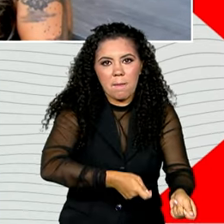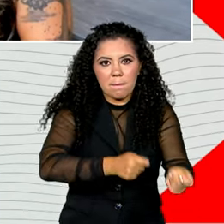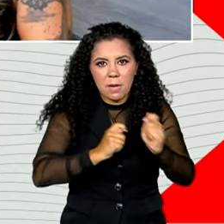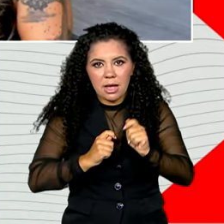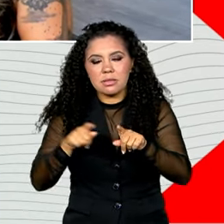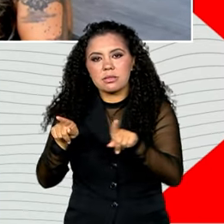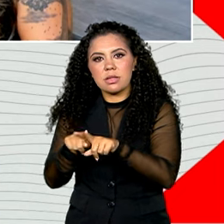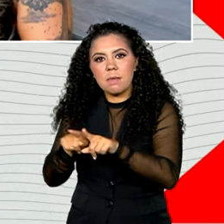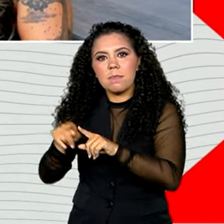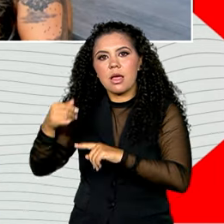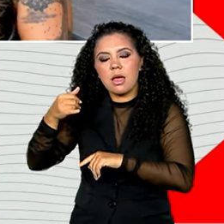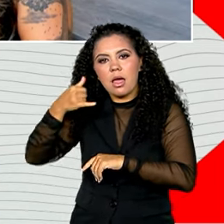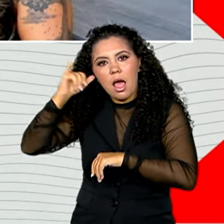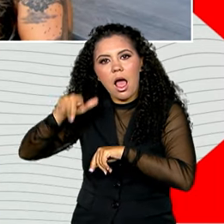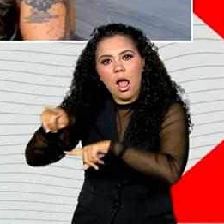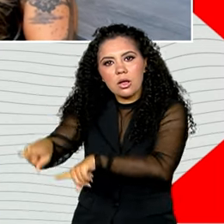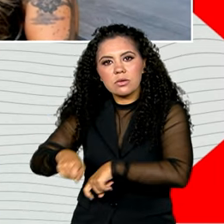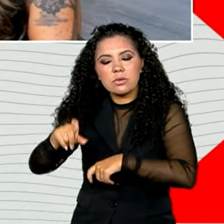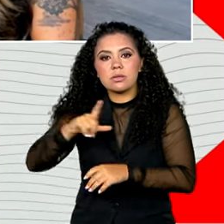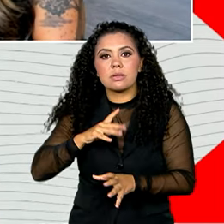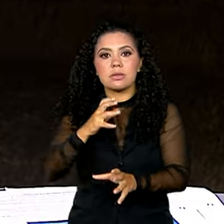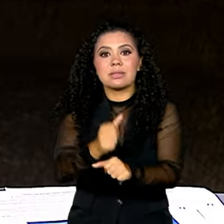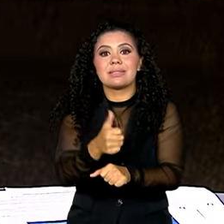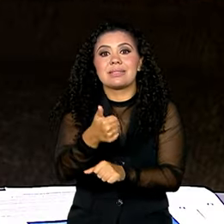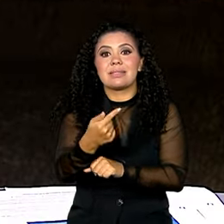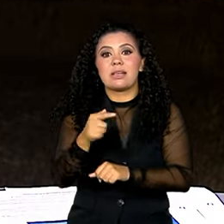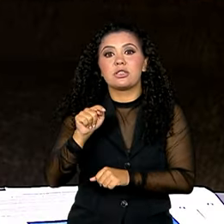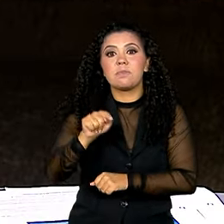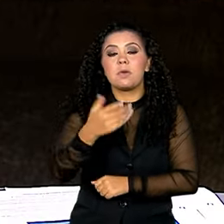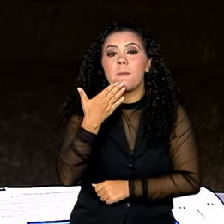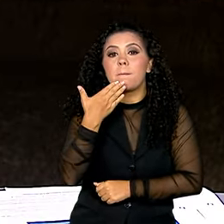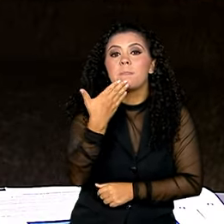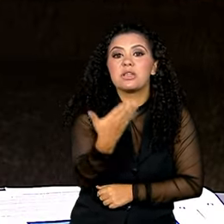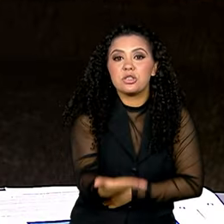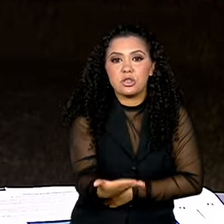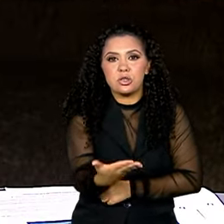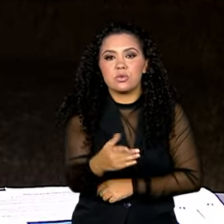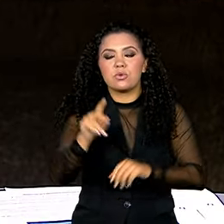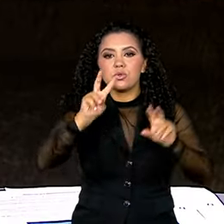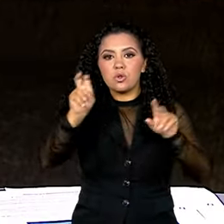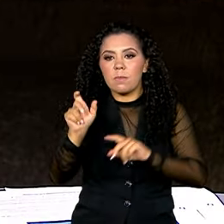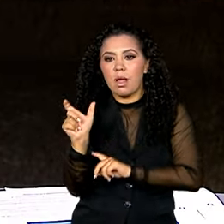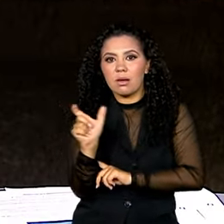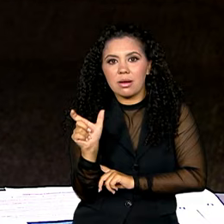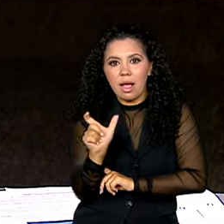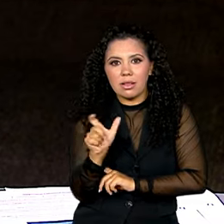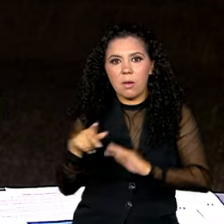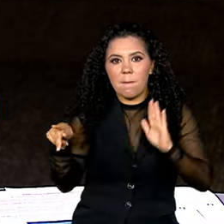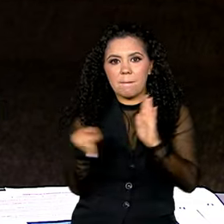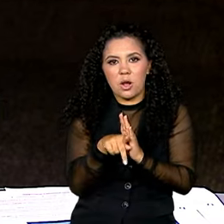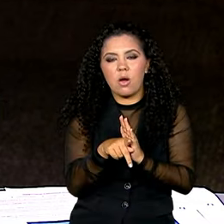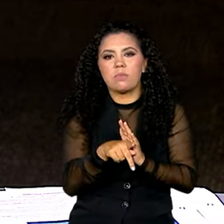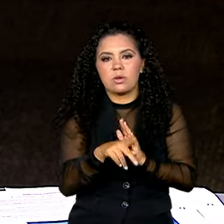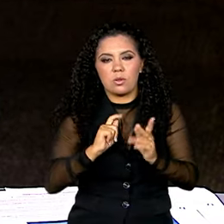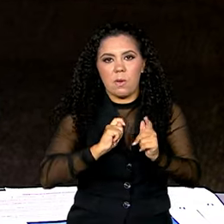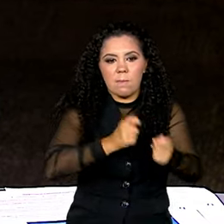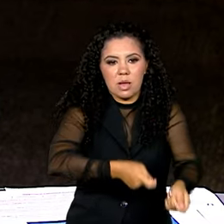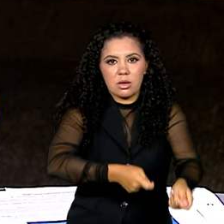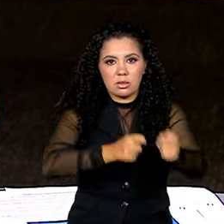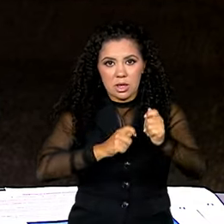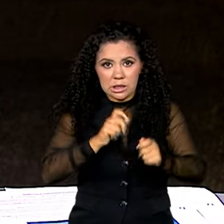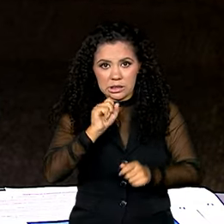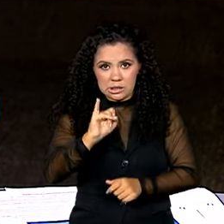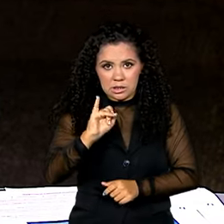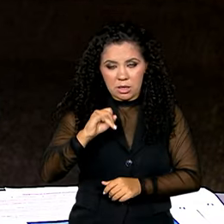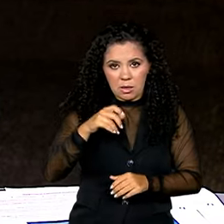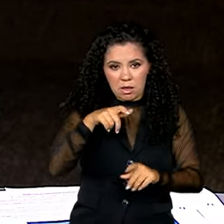de 217 mil solicitações de carteirinha de pescador. Pescador que não tem a carteirinha não é pescador